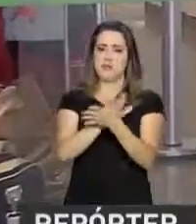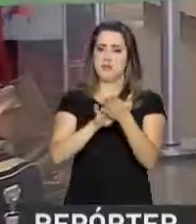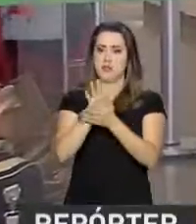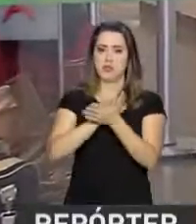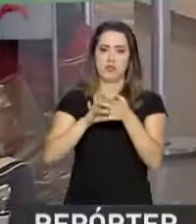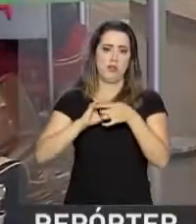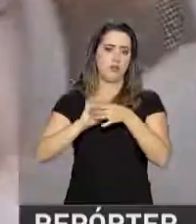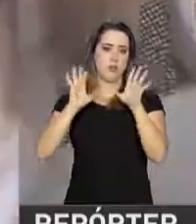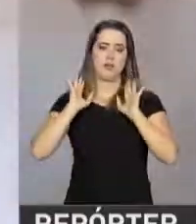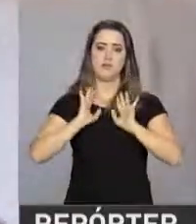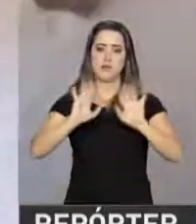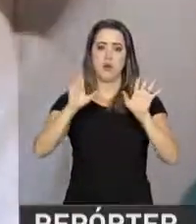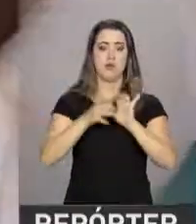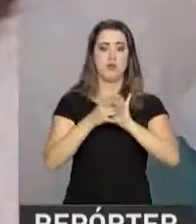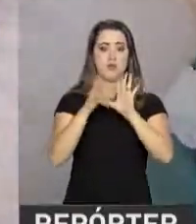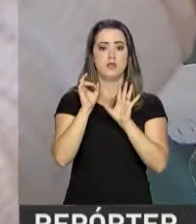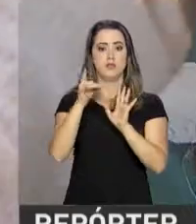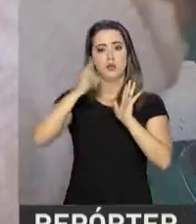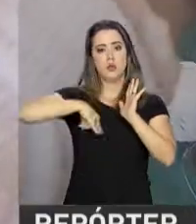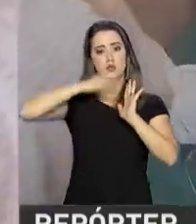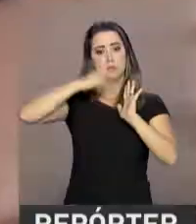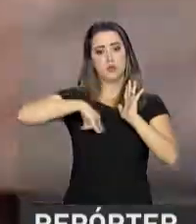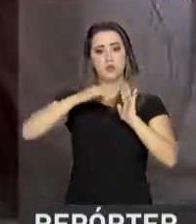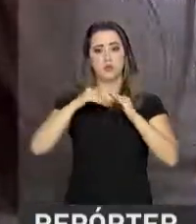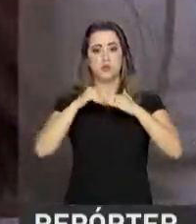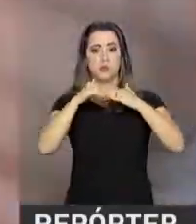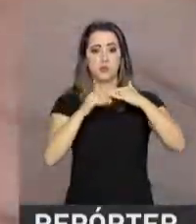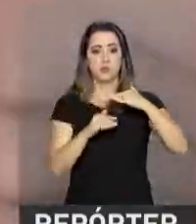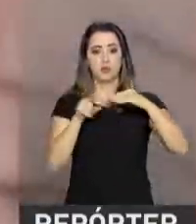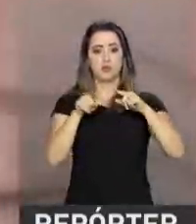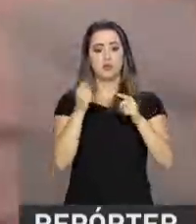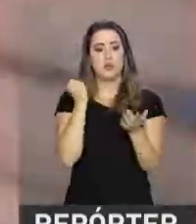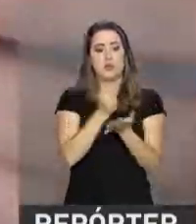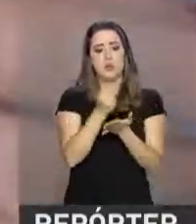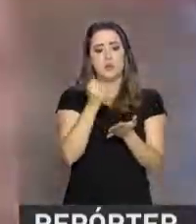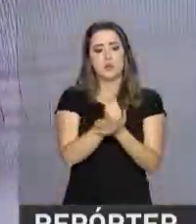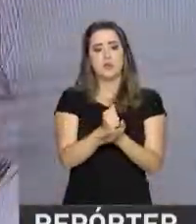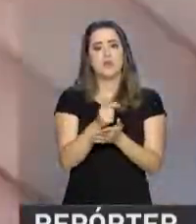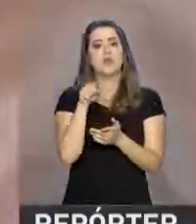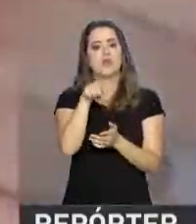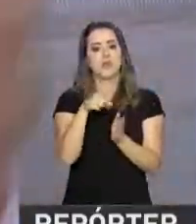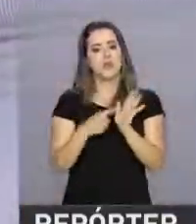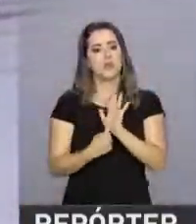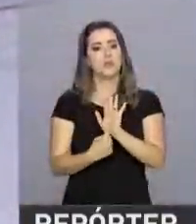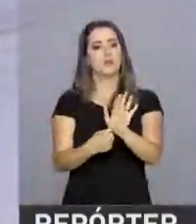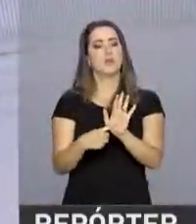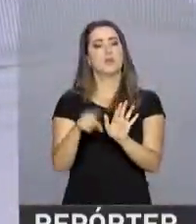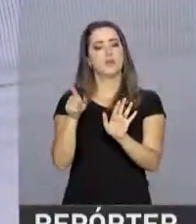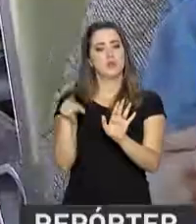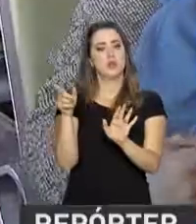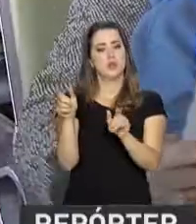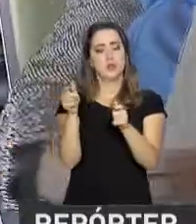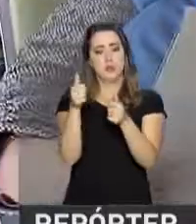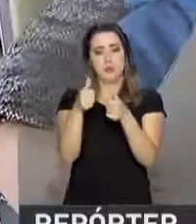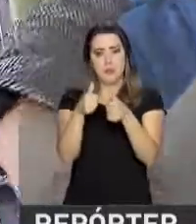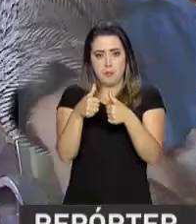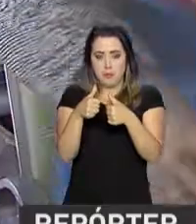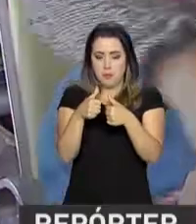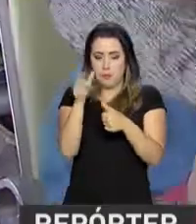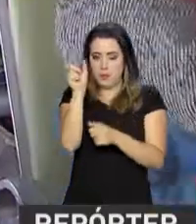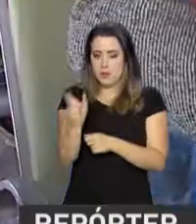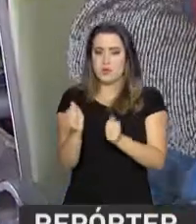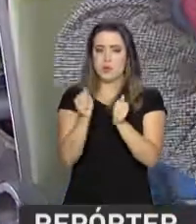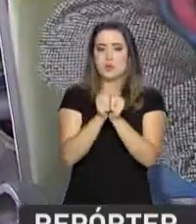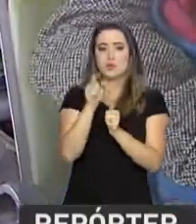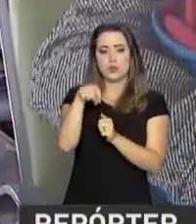de autorização. Basta o documento do menor e a comprovação do grau de parentesco do acompanhante. É o caso da